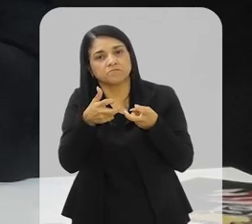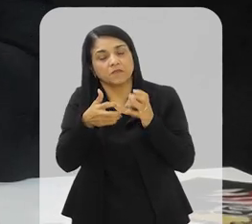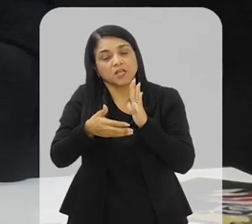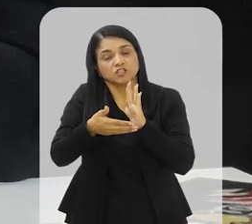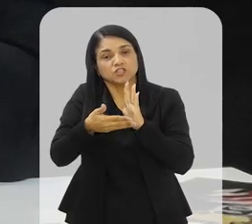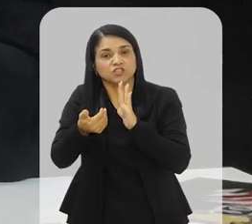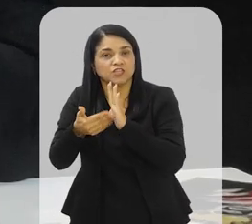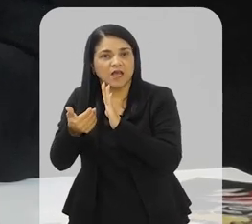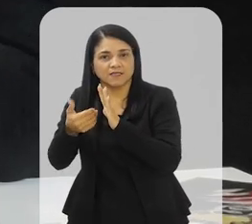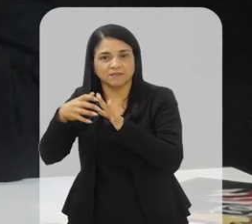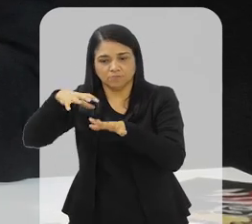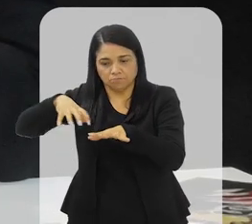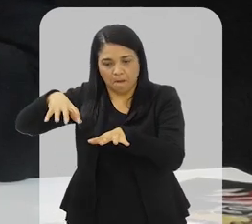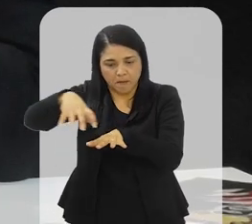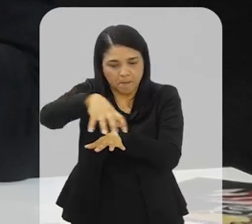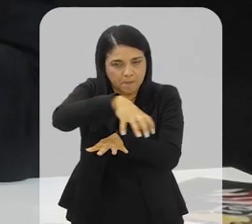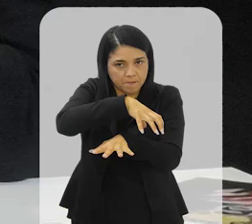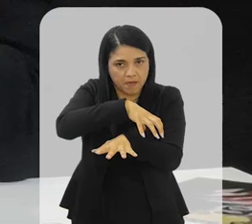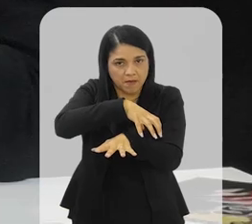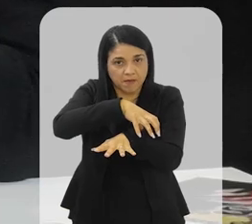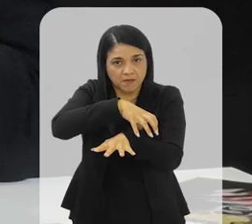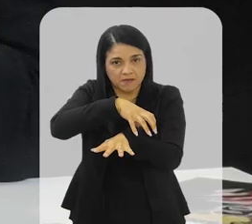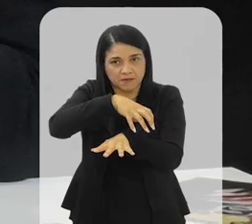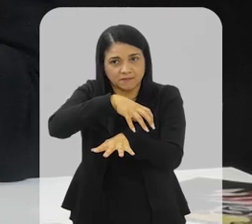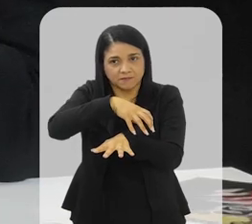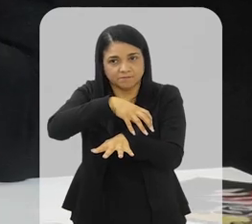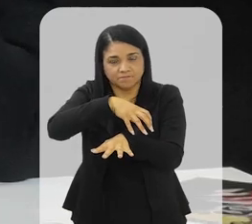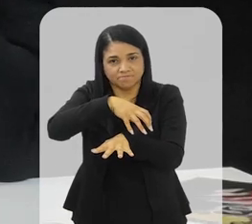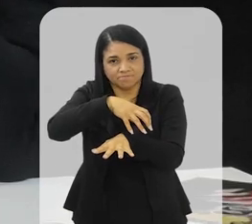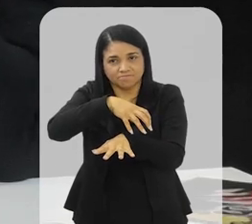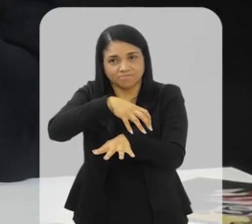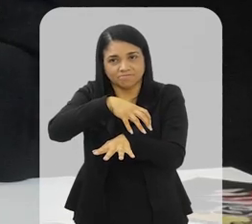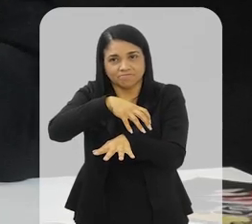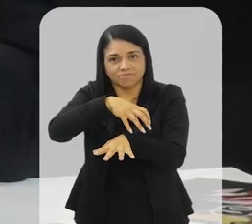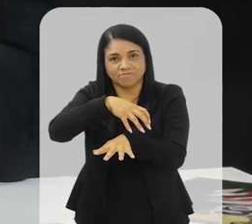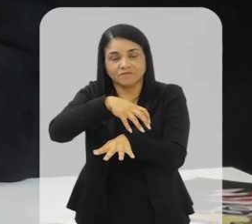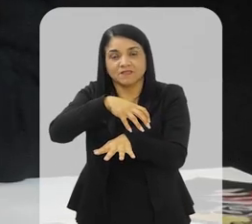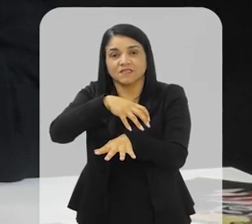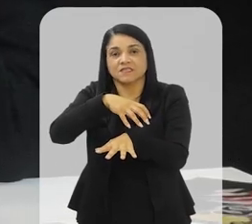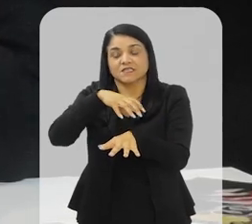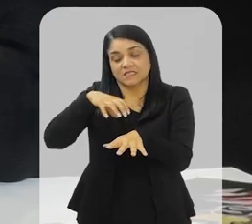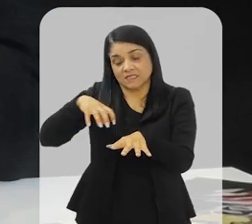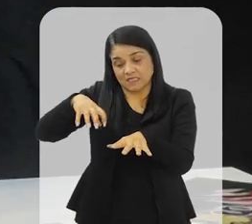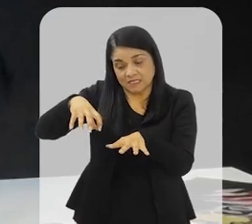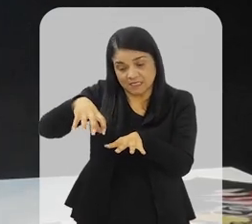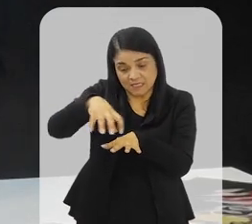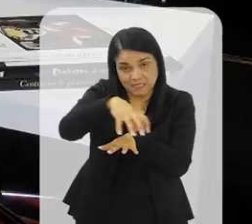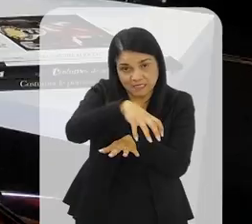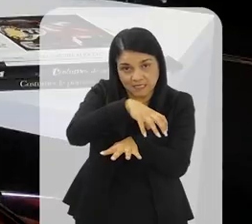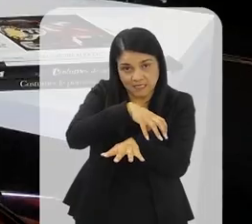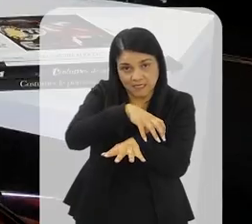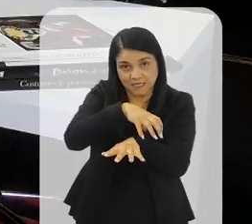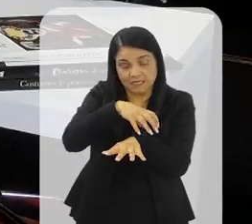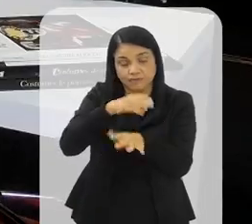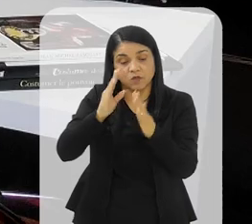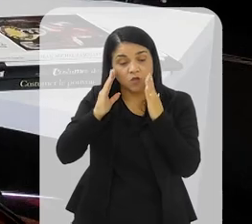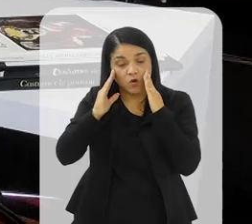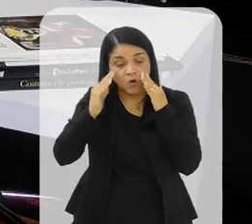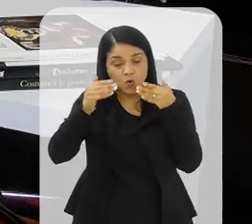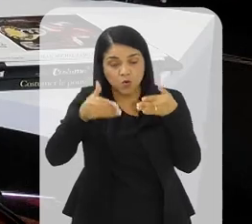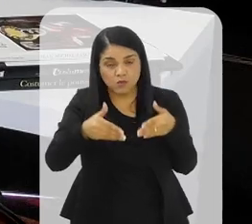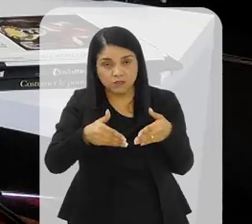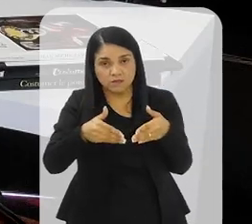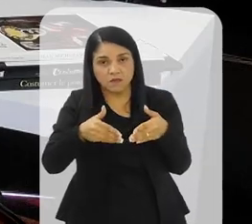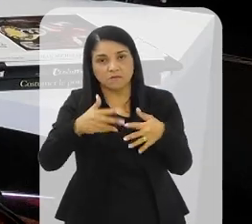engano mas como é que você vê eh a retirada se fosse o caso vamos lá vamos dizer vamos retirar o